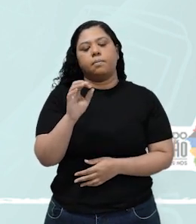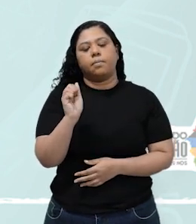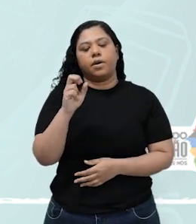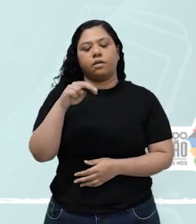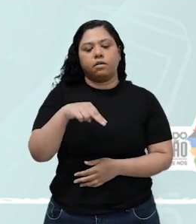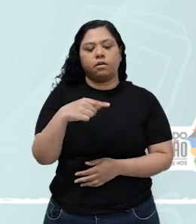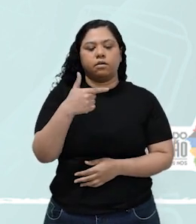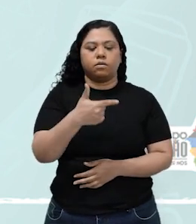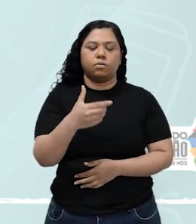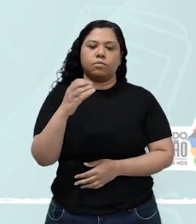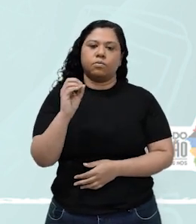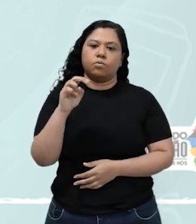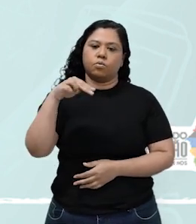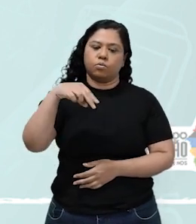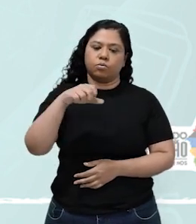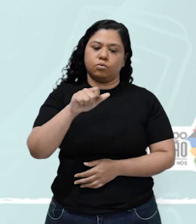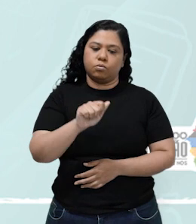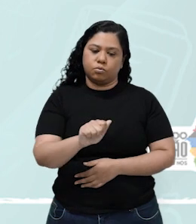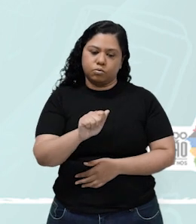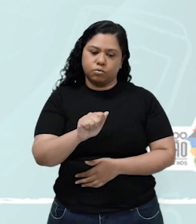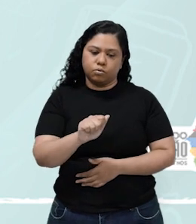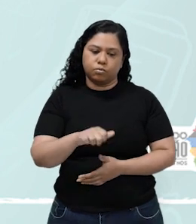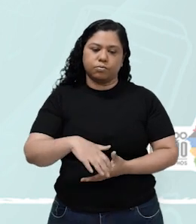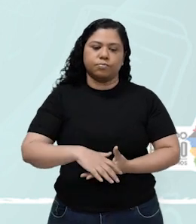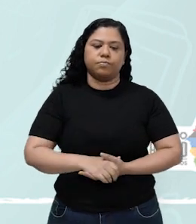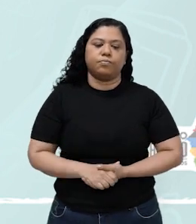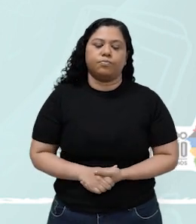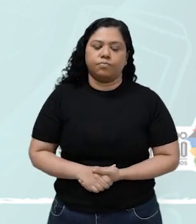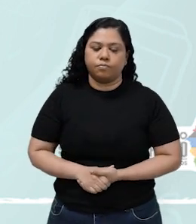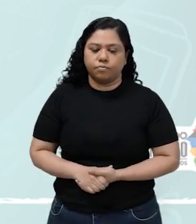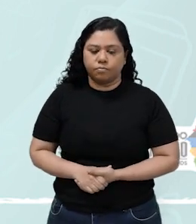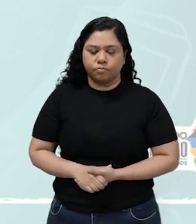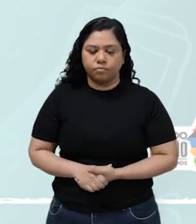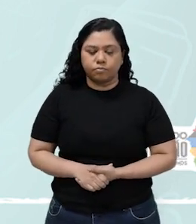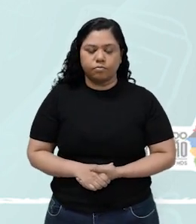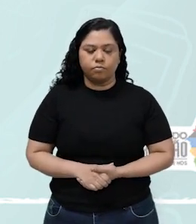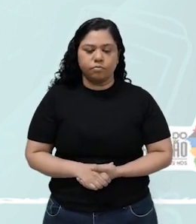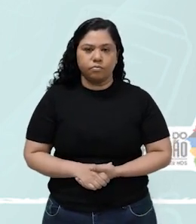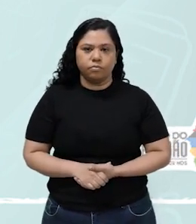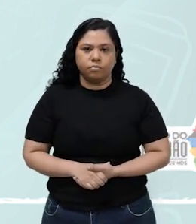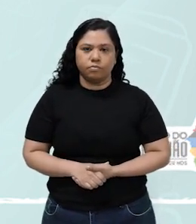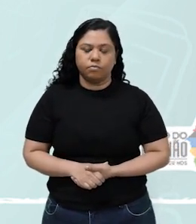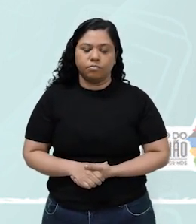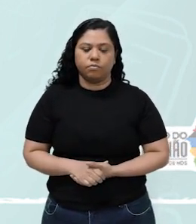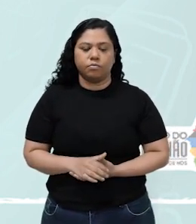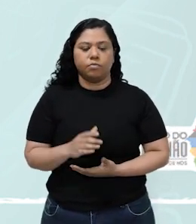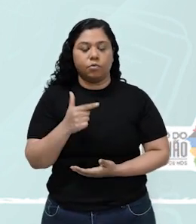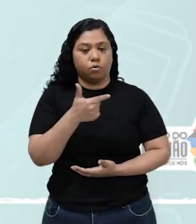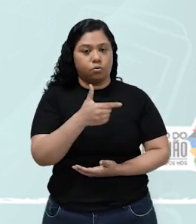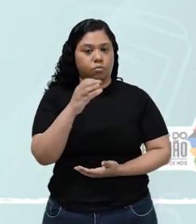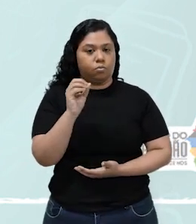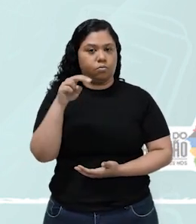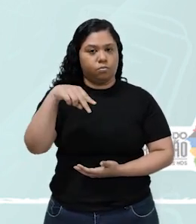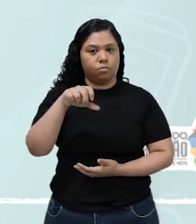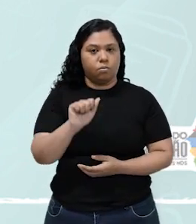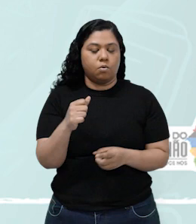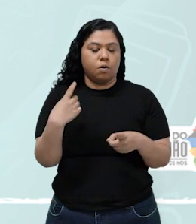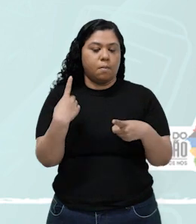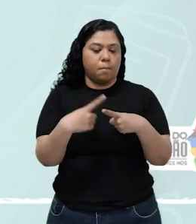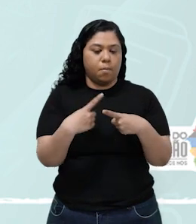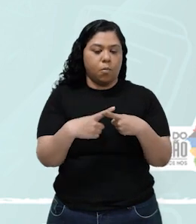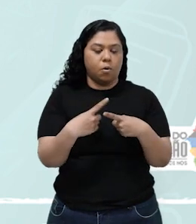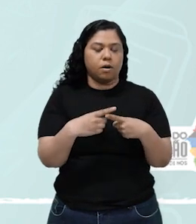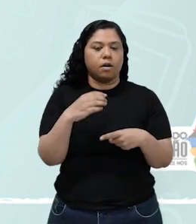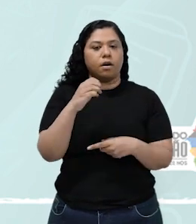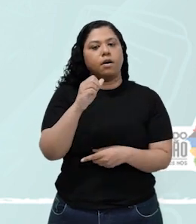Pentan 2-ona. 5 carbonos, pent, an. Ligações simples entre os carbonos. 2-ona, porque a